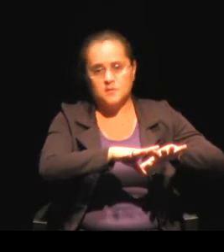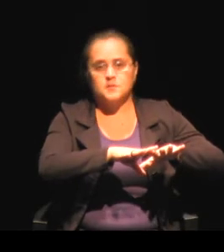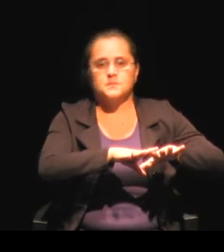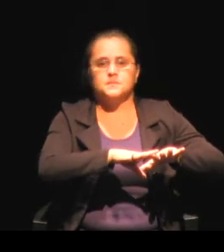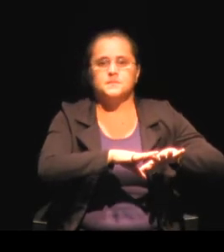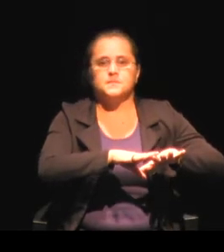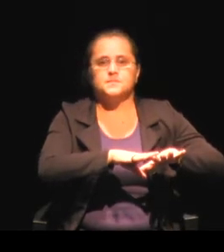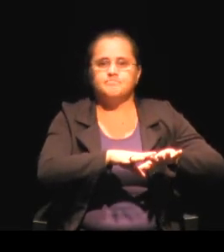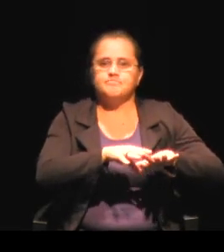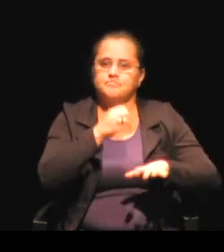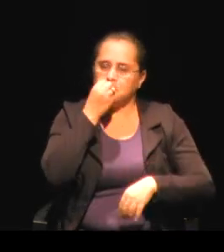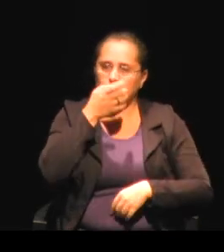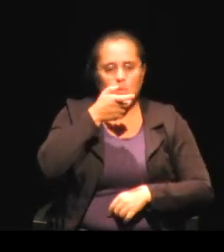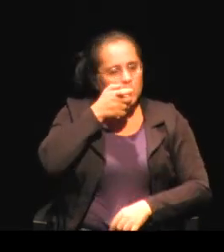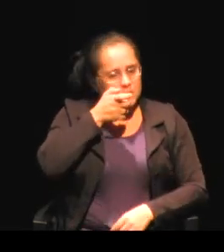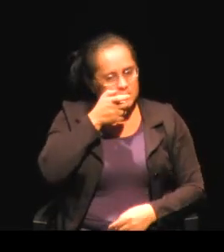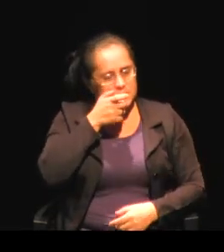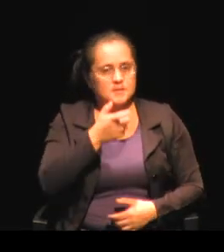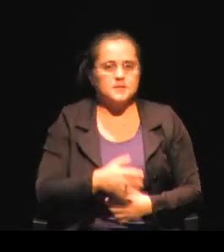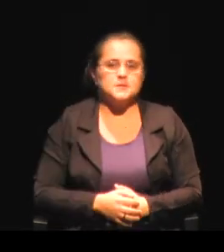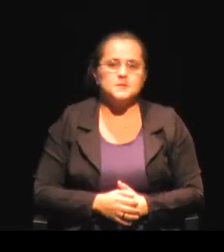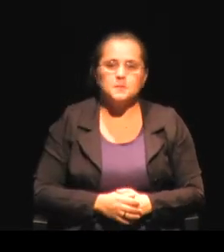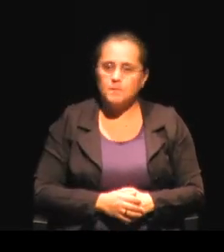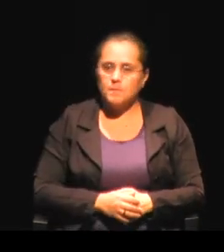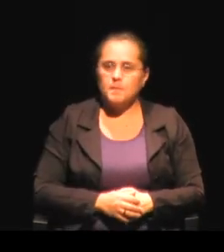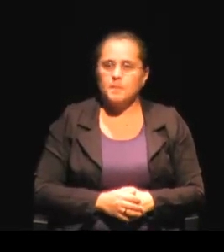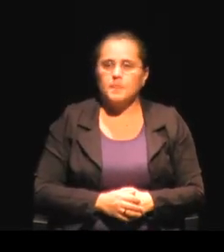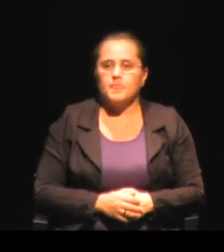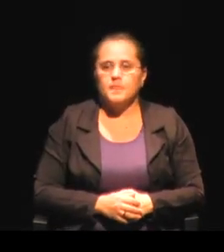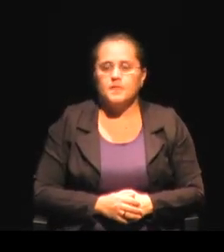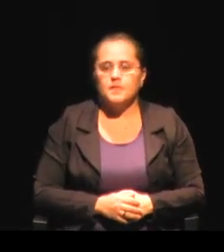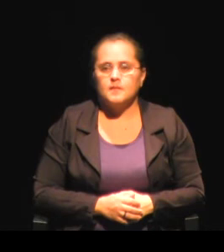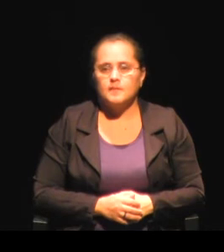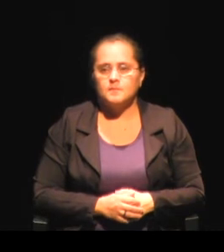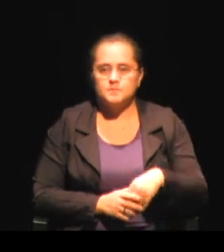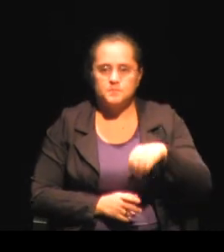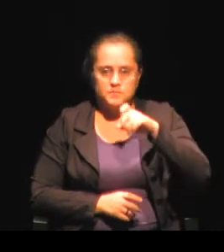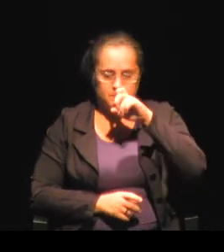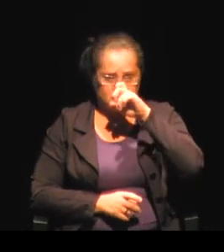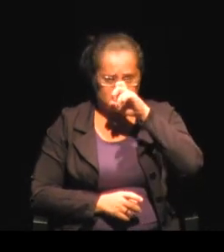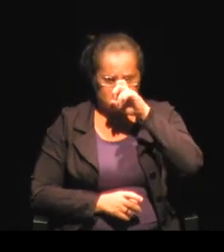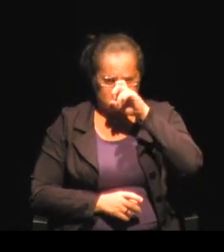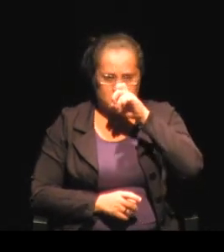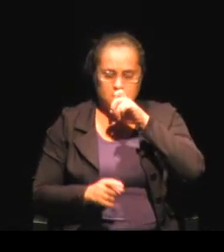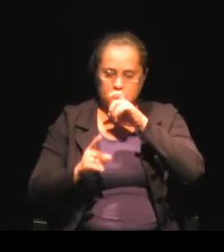um espaço muito interessante e bem central lá na cidade do Recife,